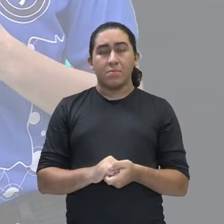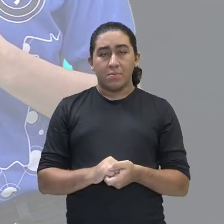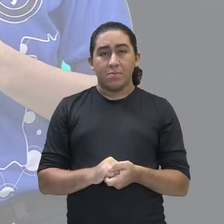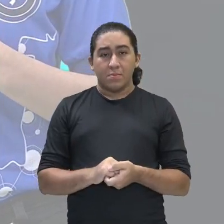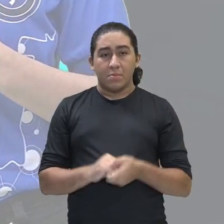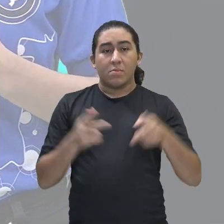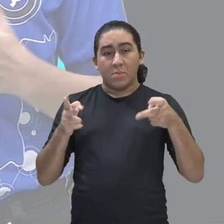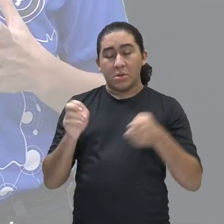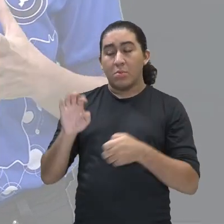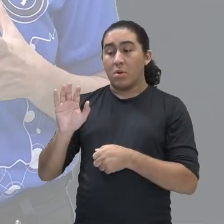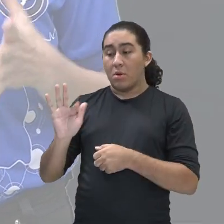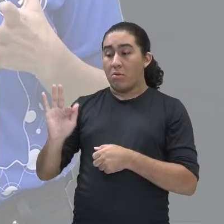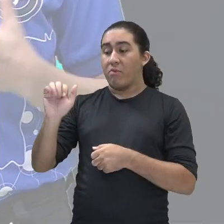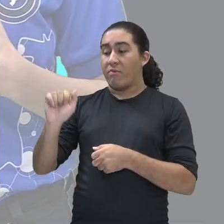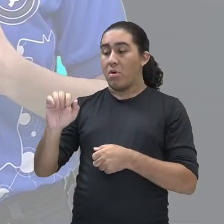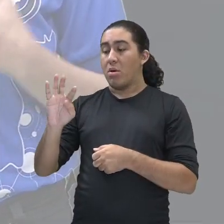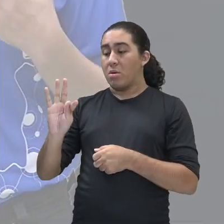né? Father,